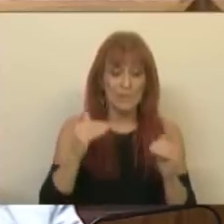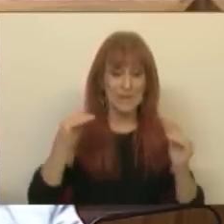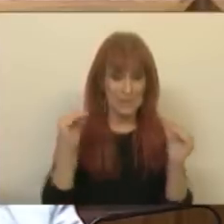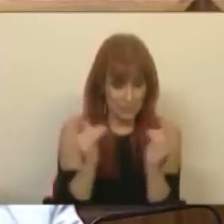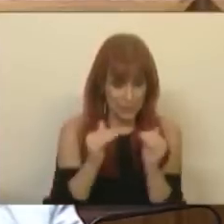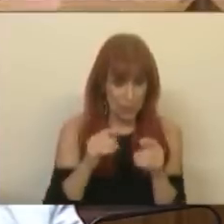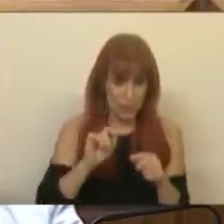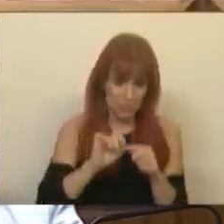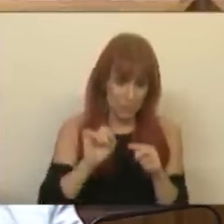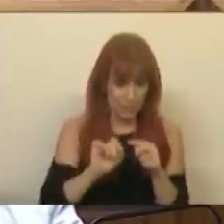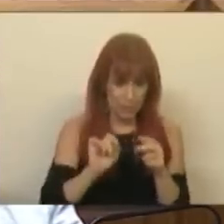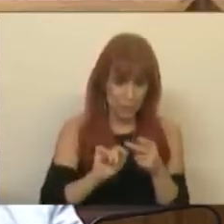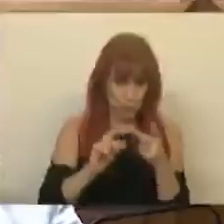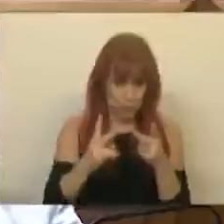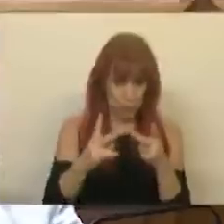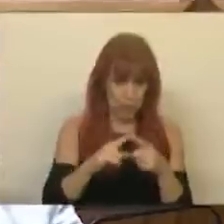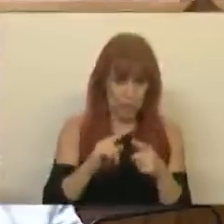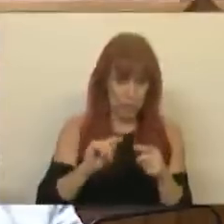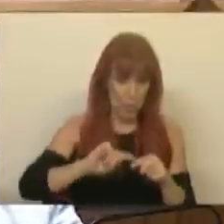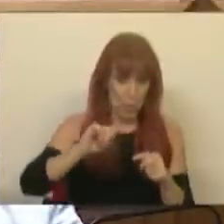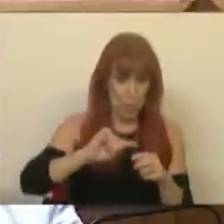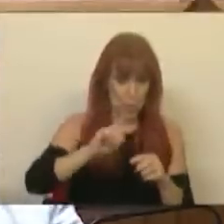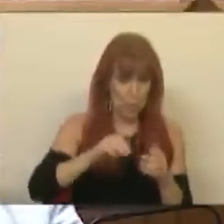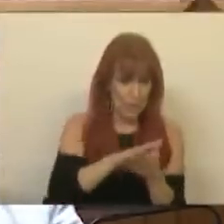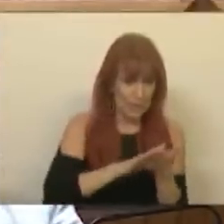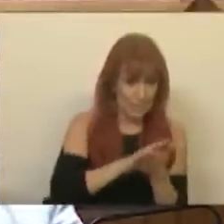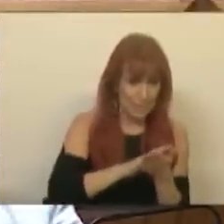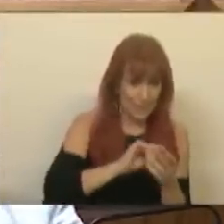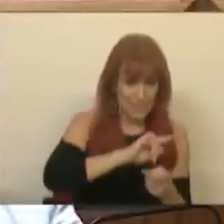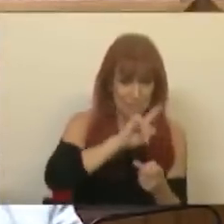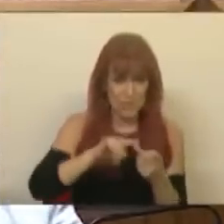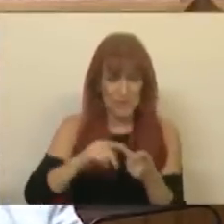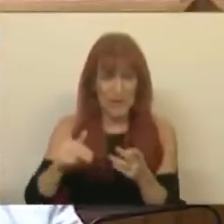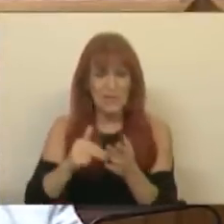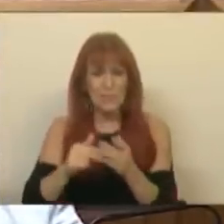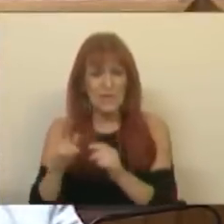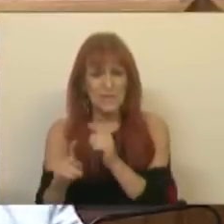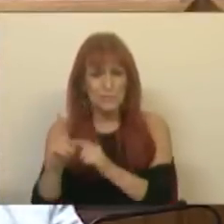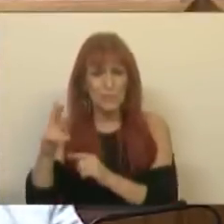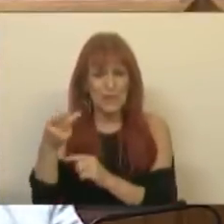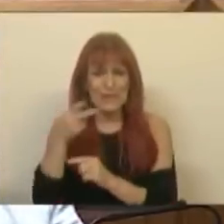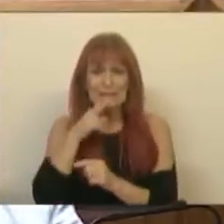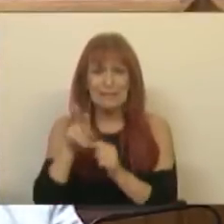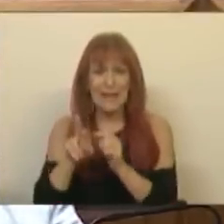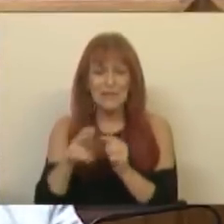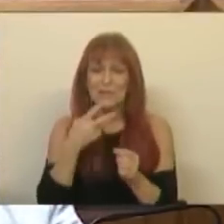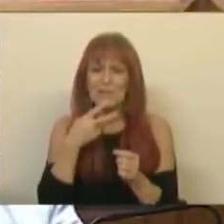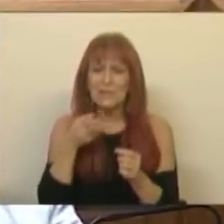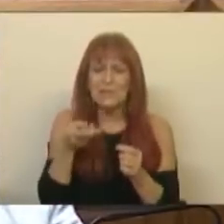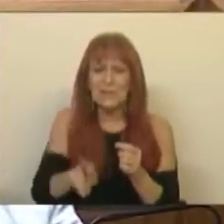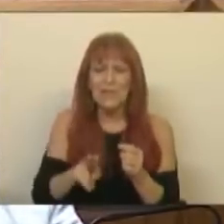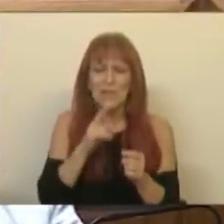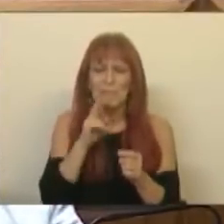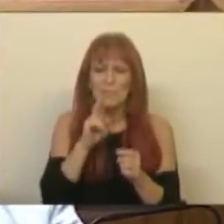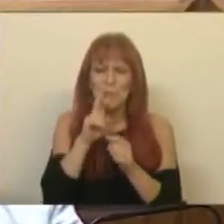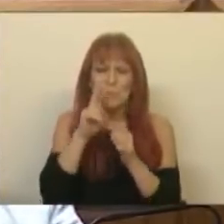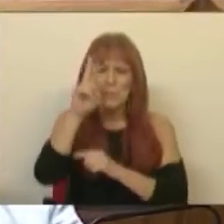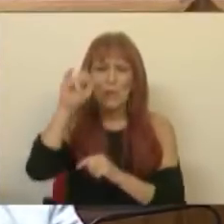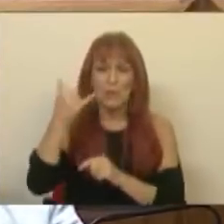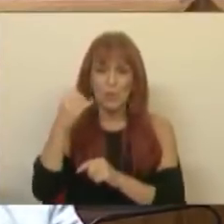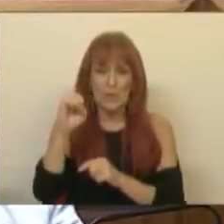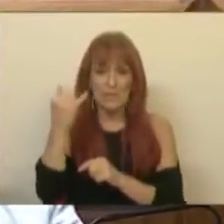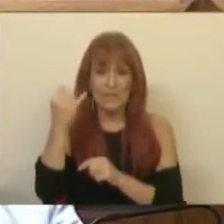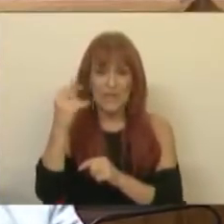deve a dois fatores o fator do ano base e a esperada da subida das taxas de juro em 2023 já